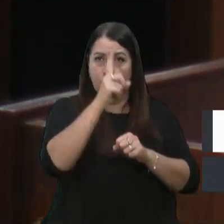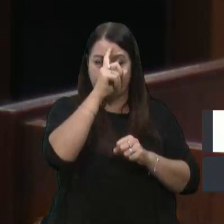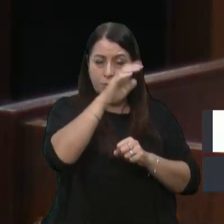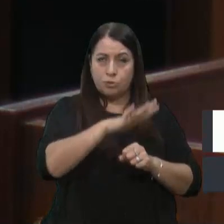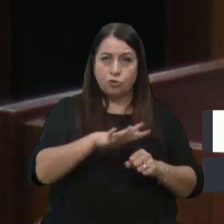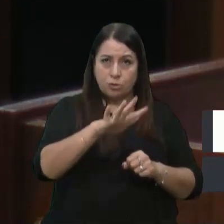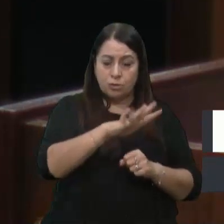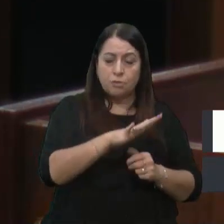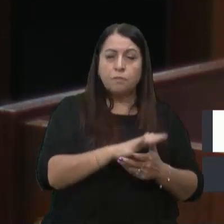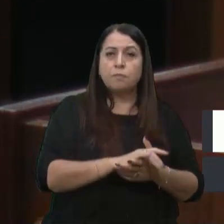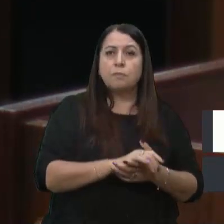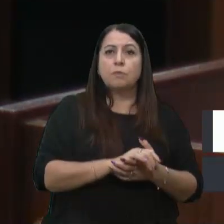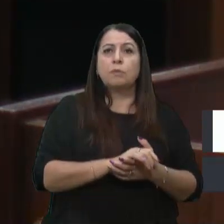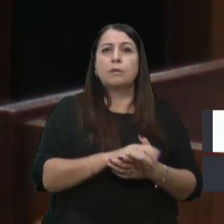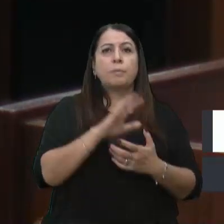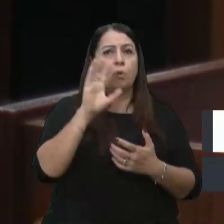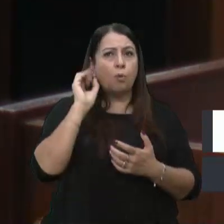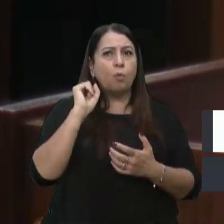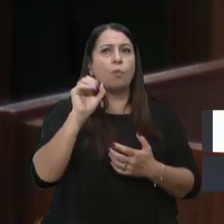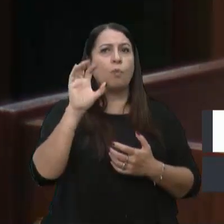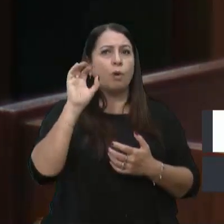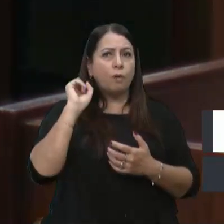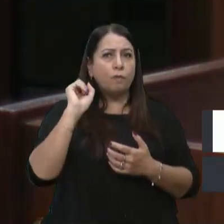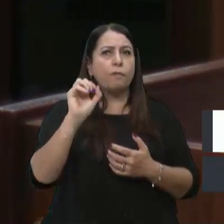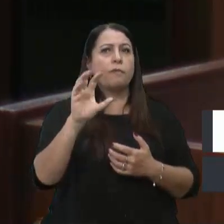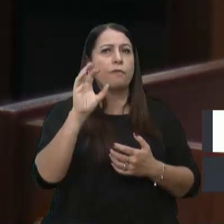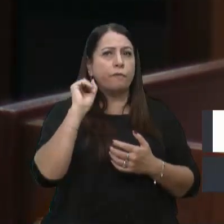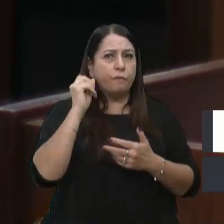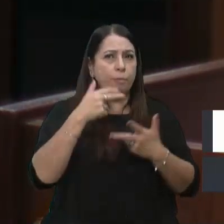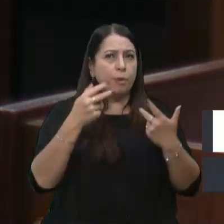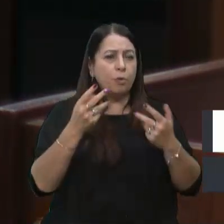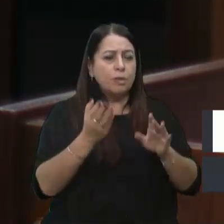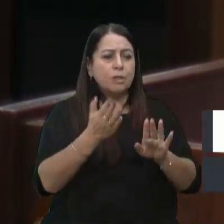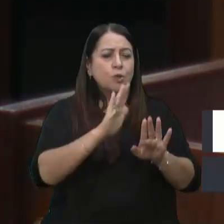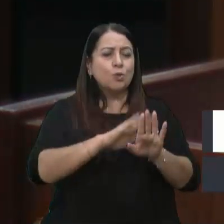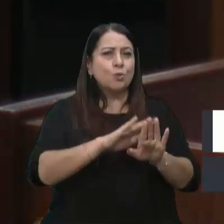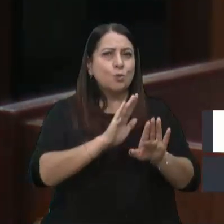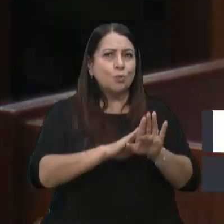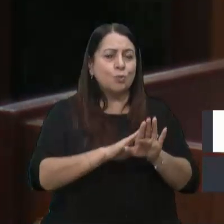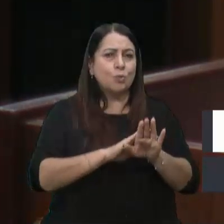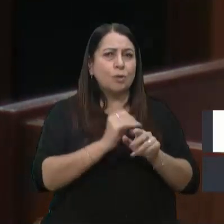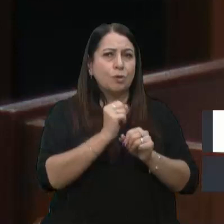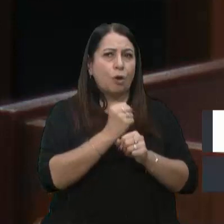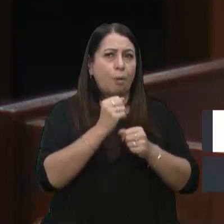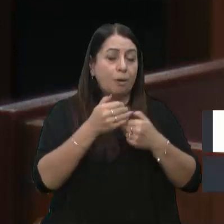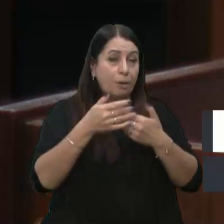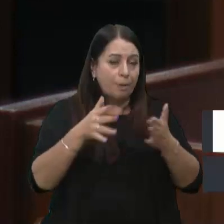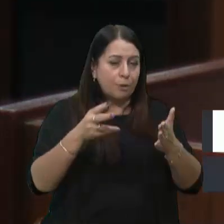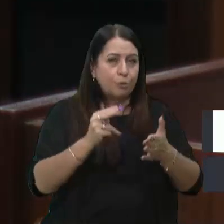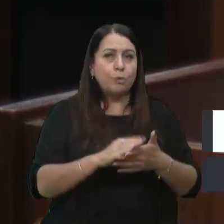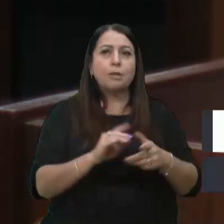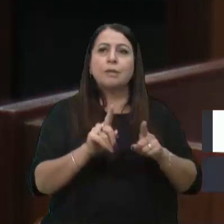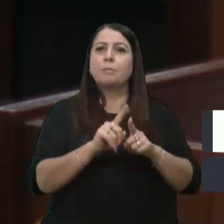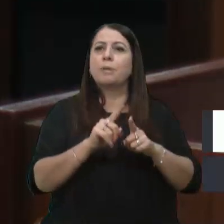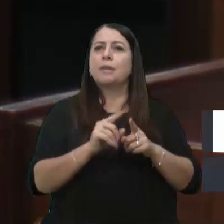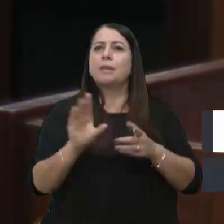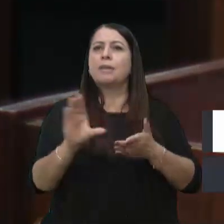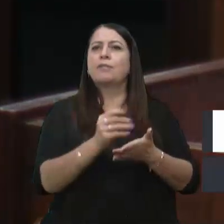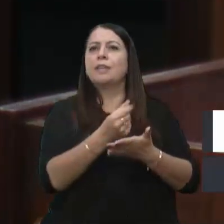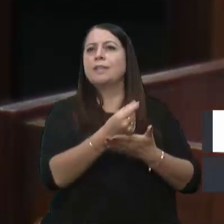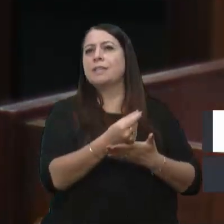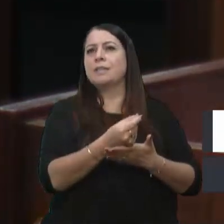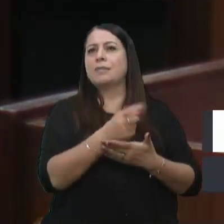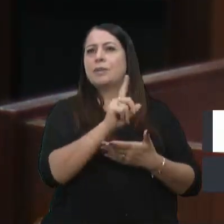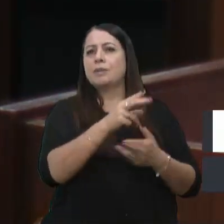Geral que a gente escuta muitas coisas subliminares muitas coisas ocultas da obra até abertura questão de financiamento